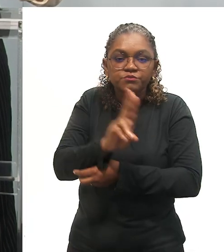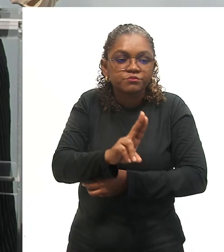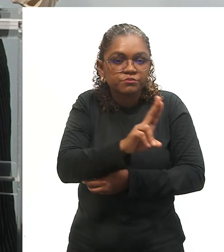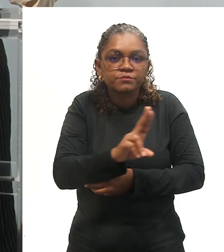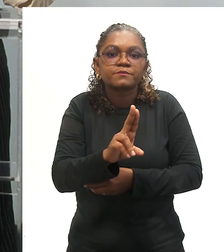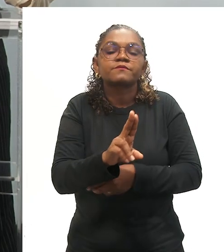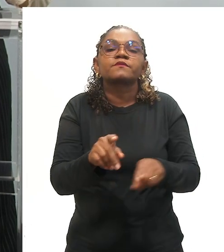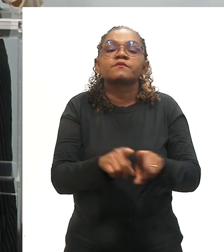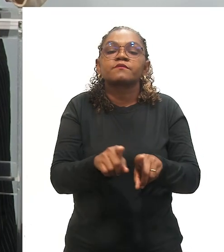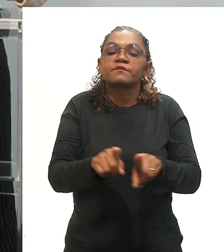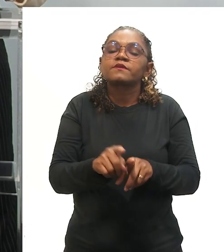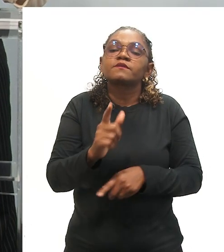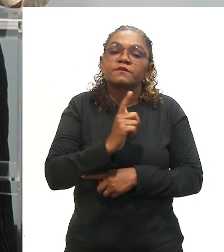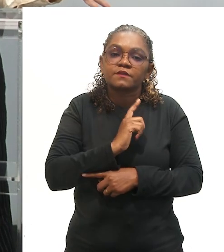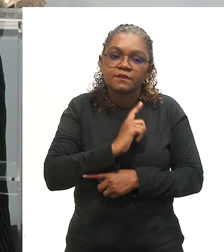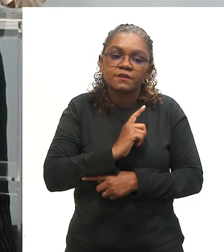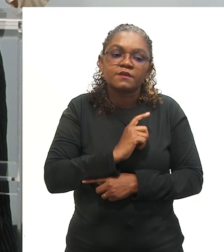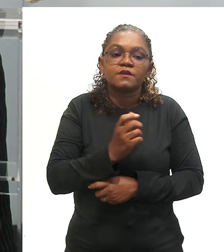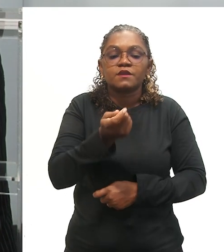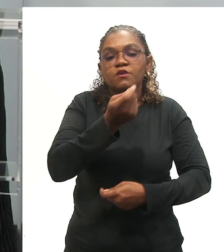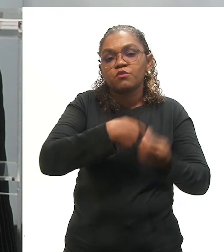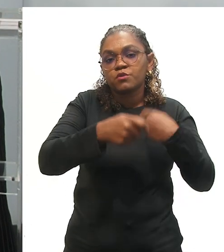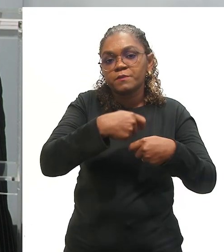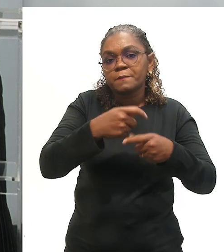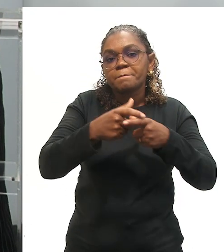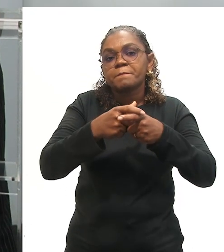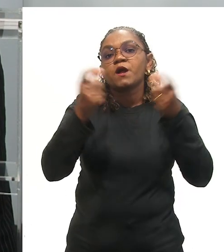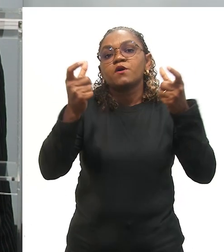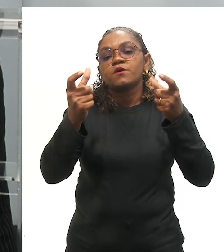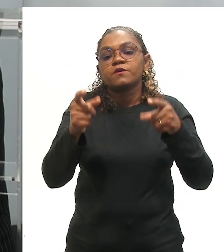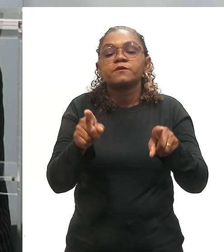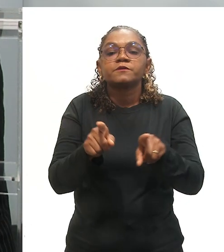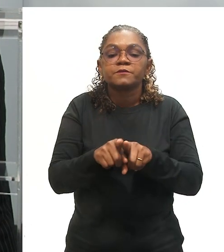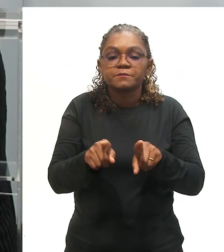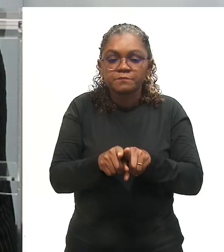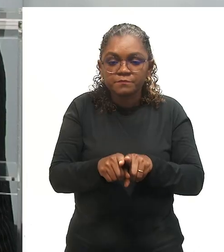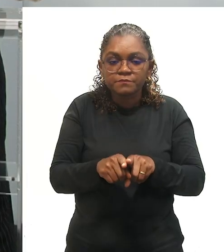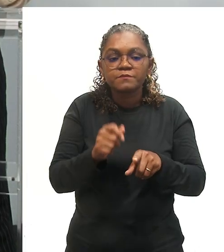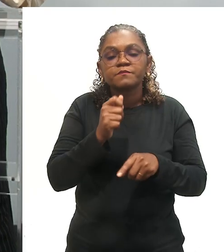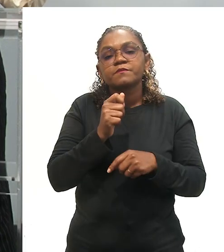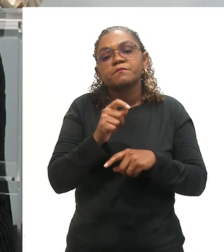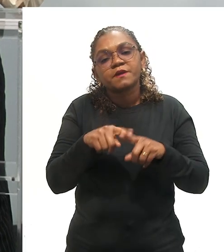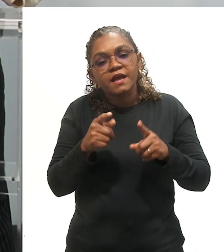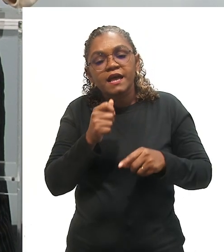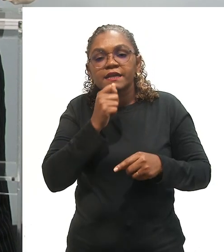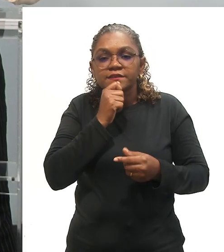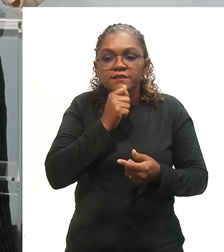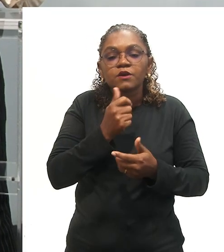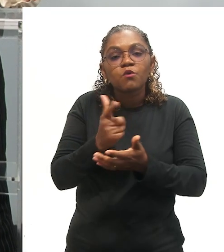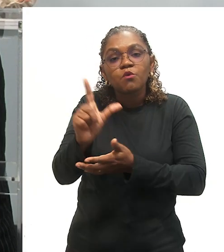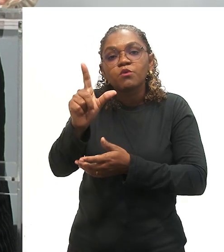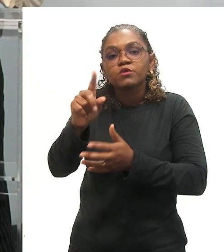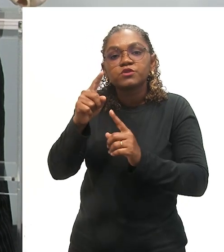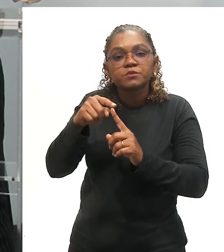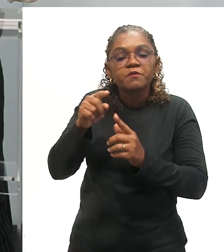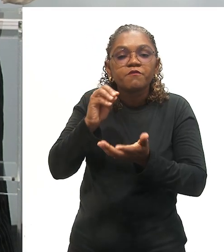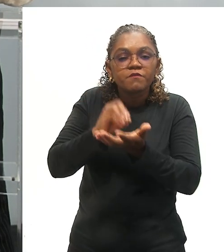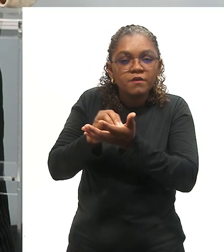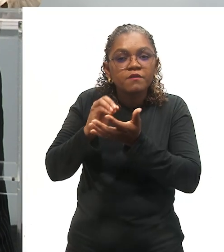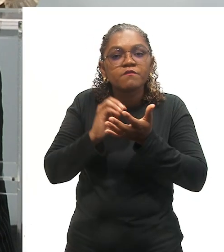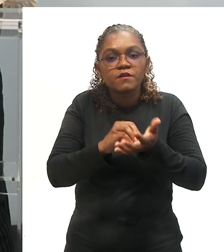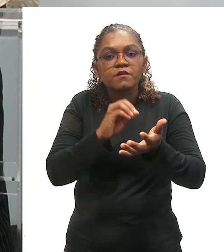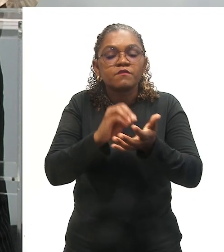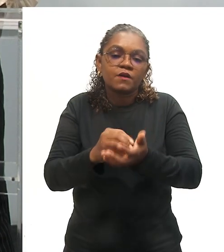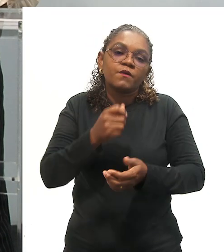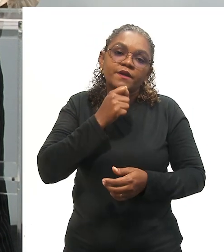maiores do mundo, e outras economias estão aí patinando ainda para encontrar a sua forma de produzir. Tem as economias de terceiro mundo, as